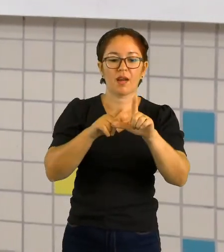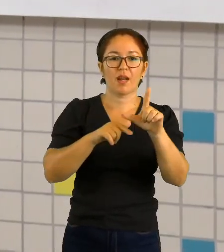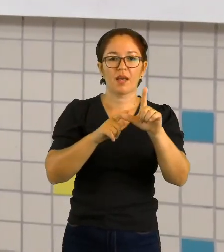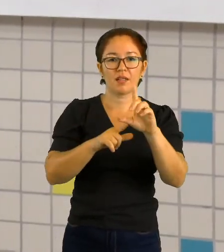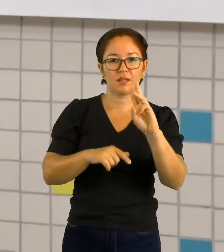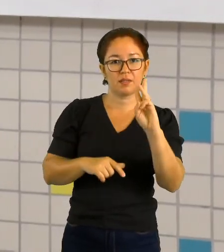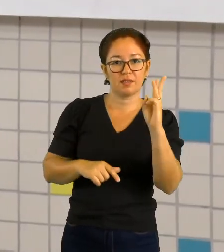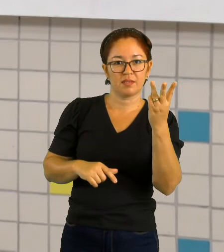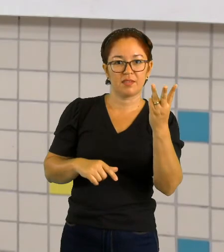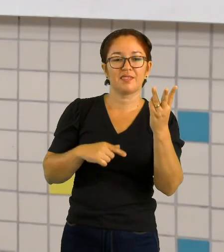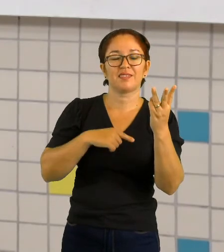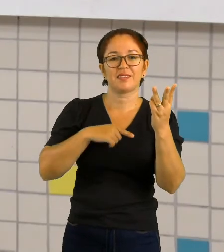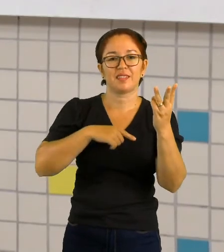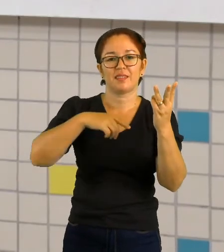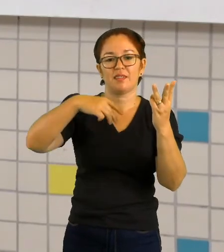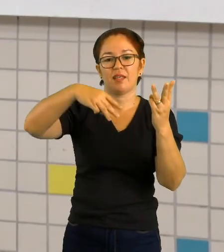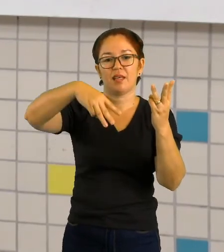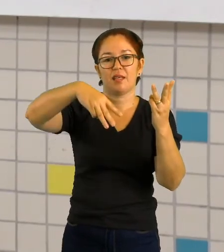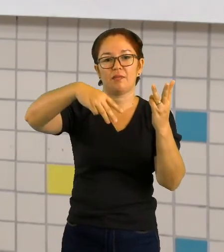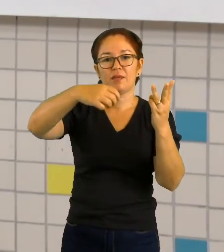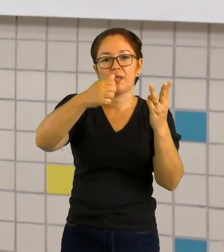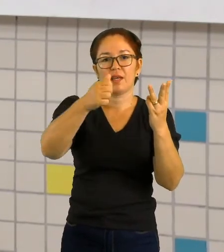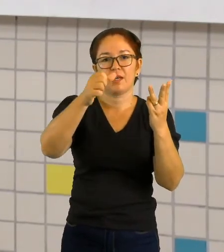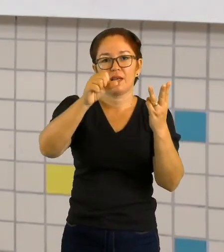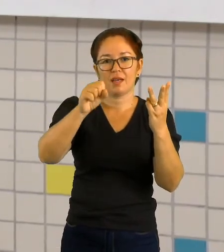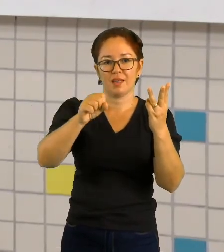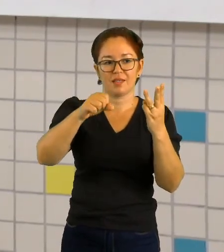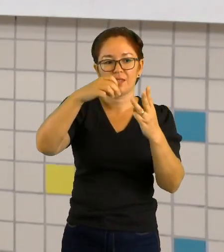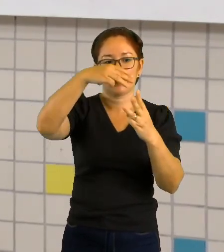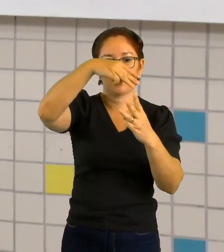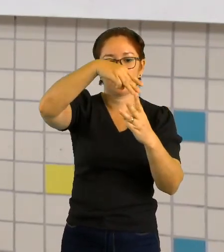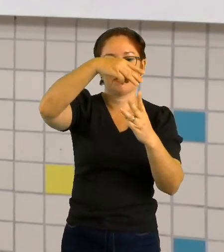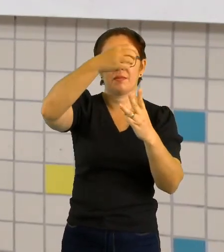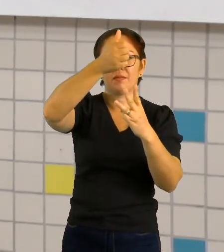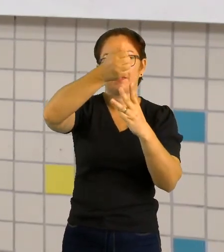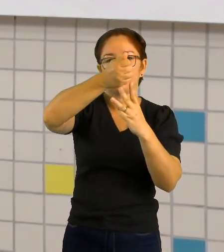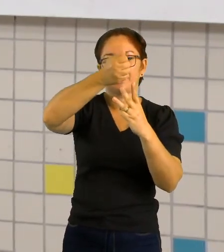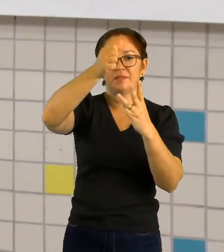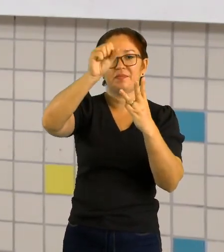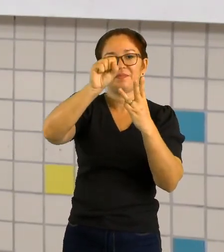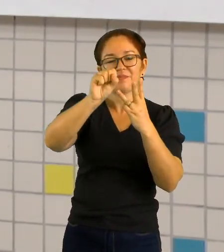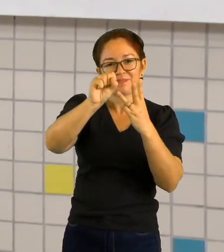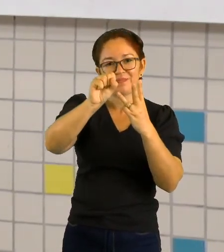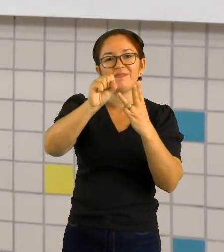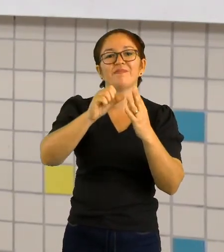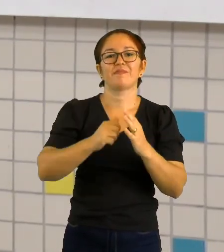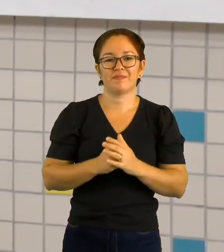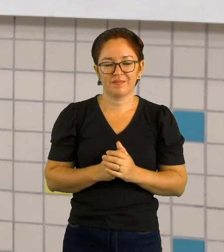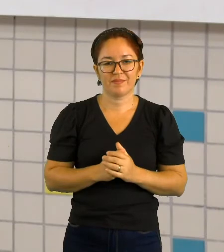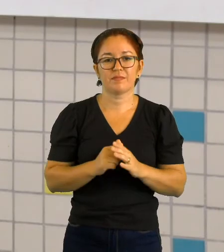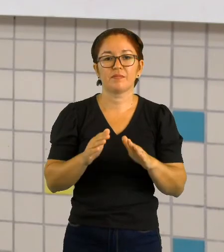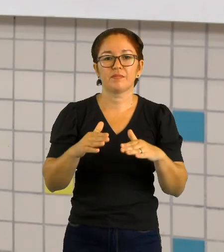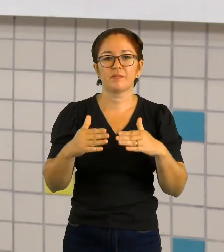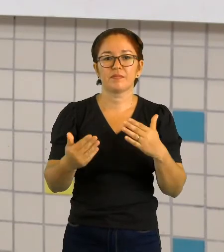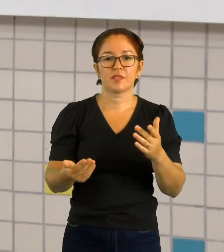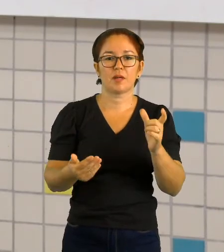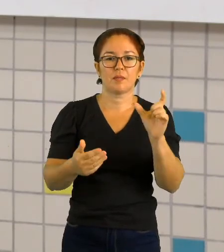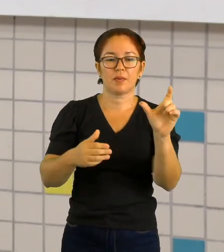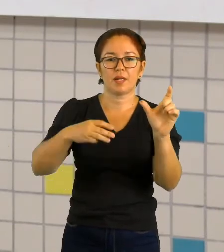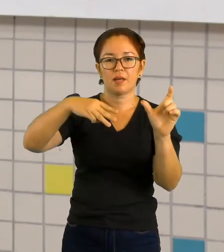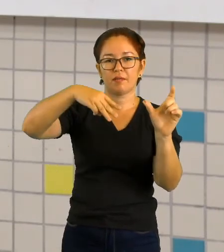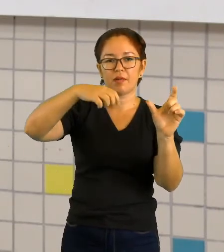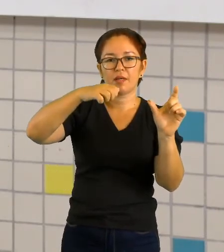bem, mas. Mas. A palavrinha mas tem quantas